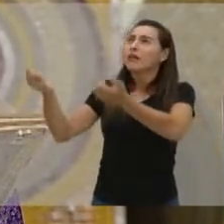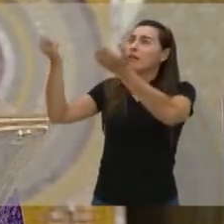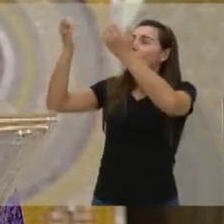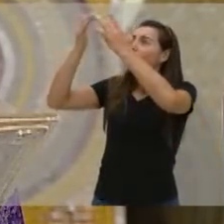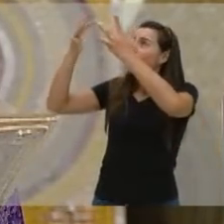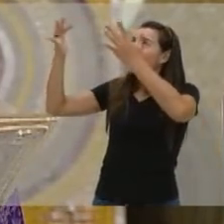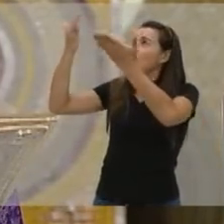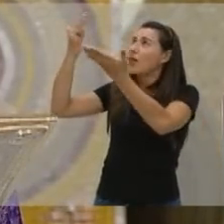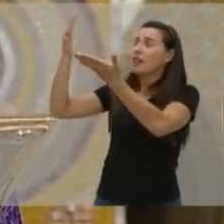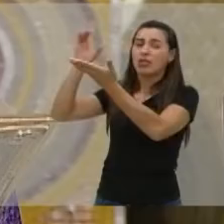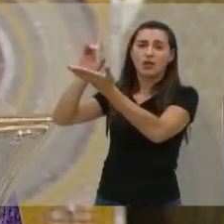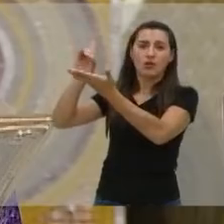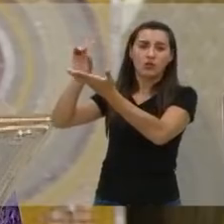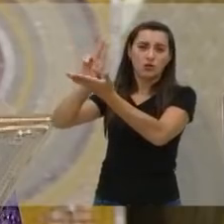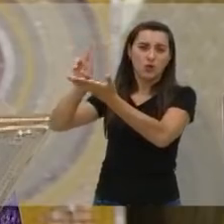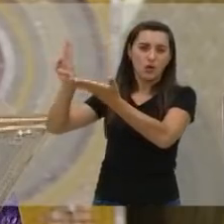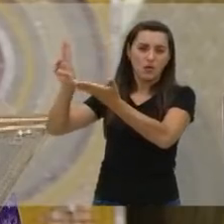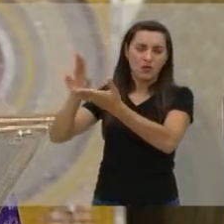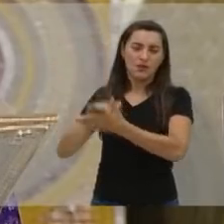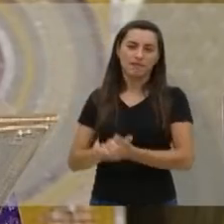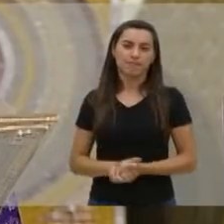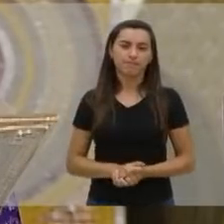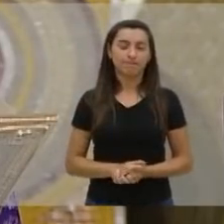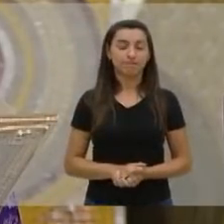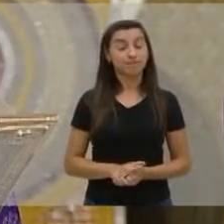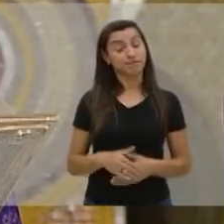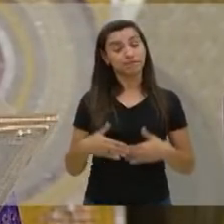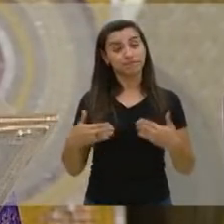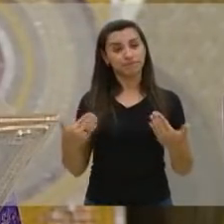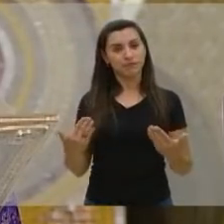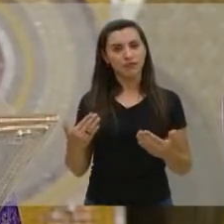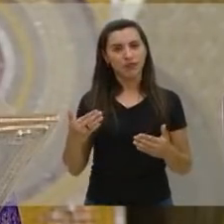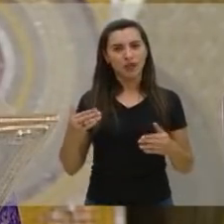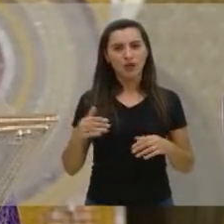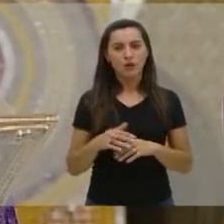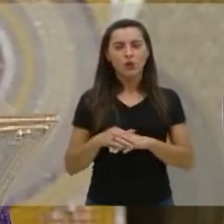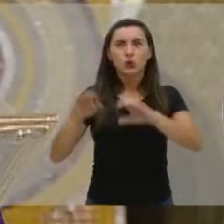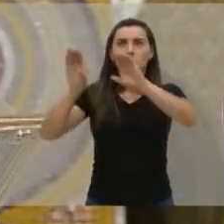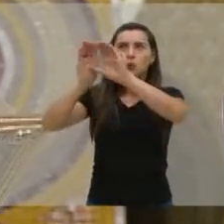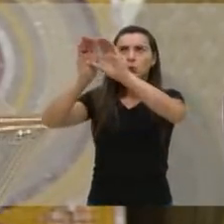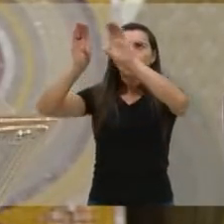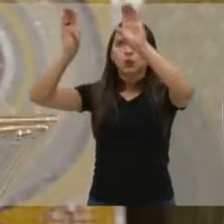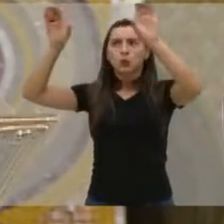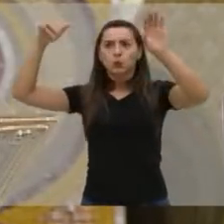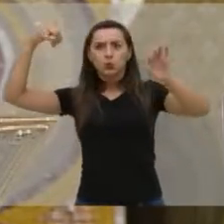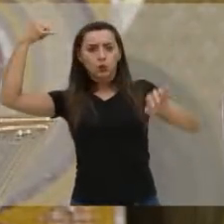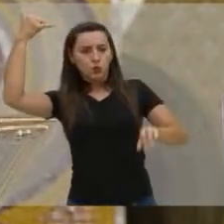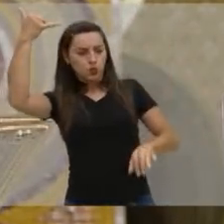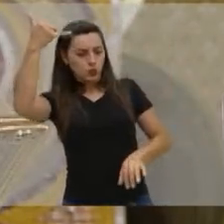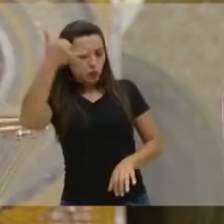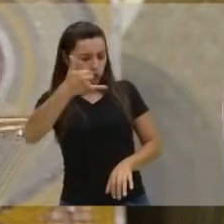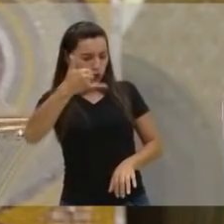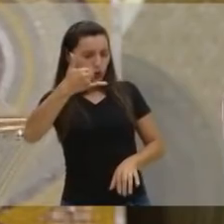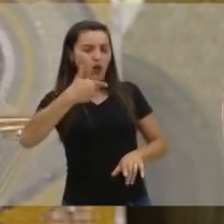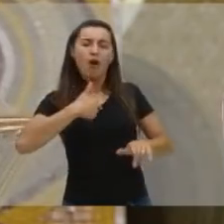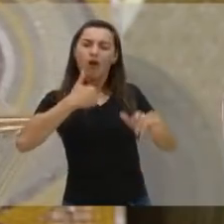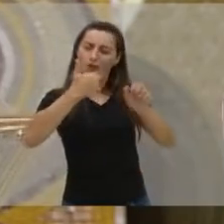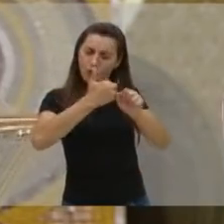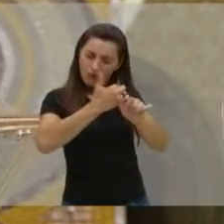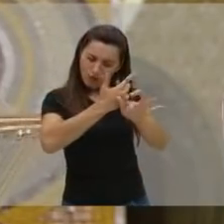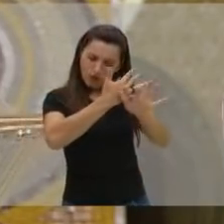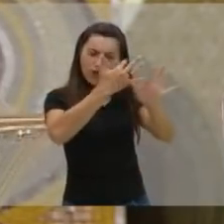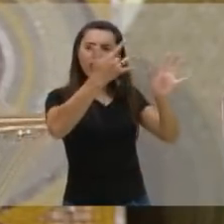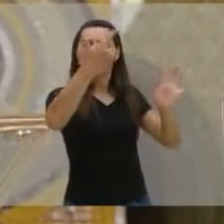nome. Então, veio uma voz do céu: eu o glorifiquei e o glorificarei de